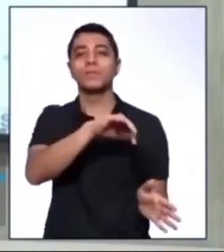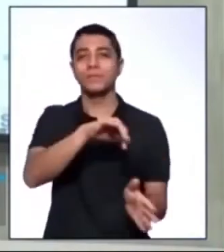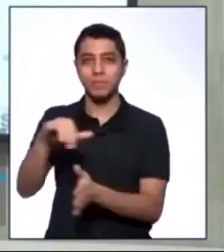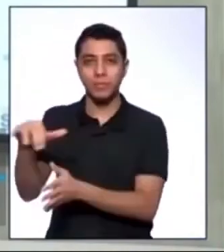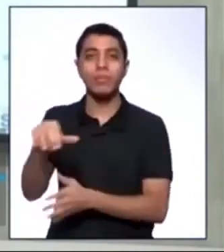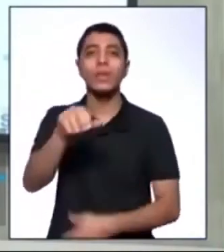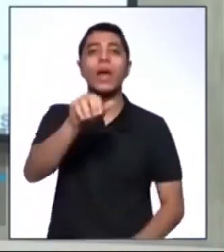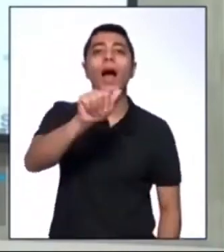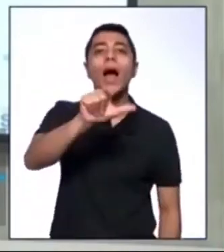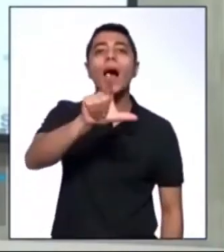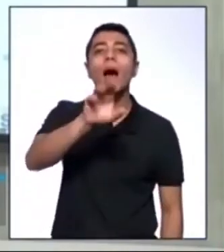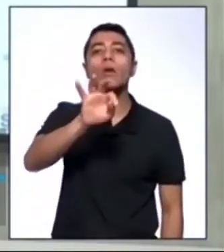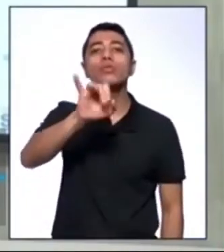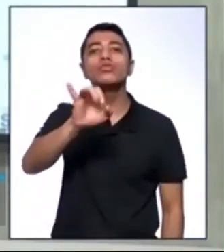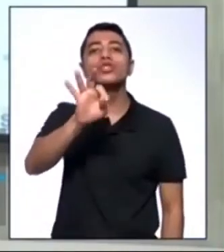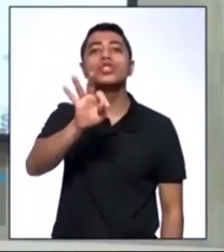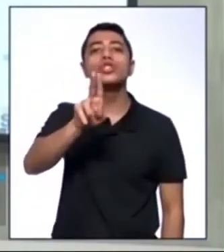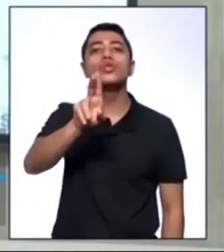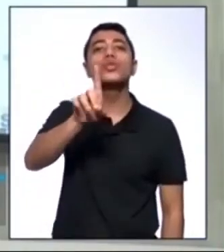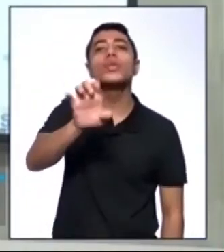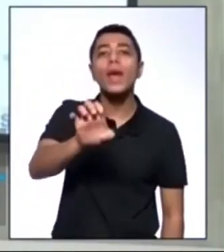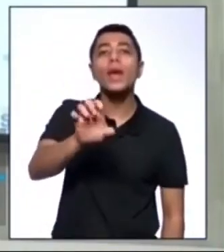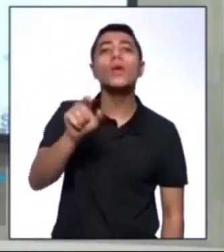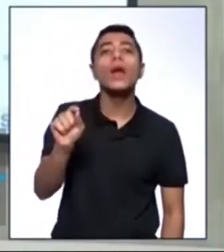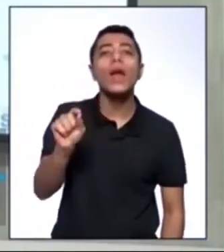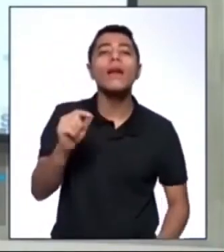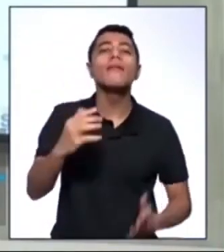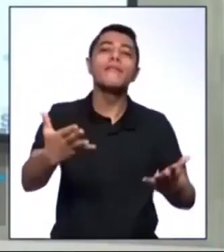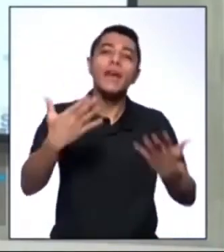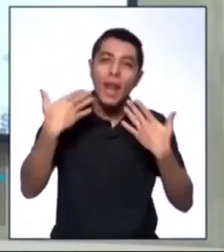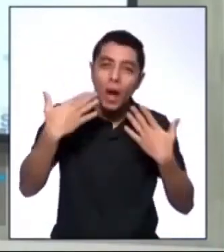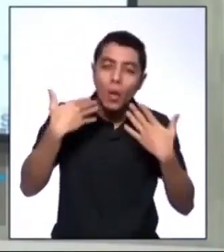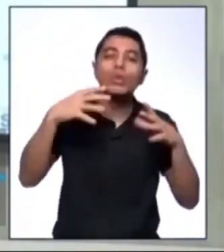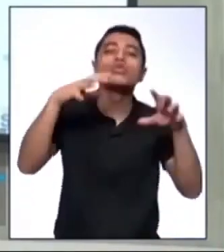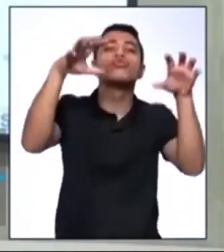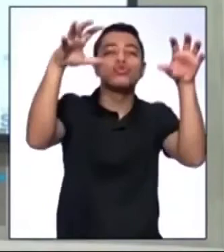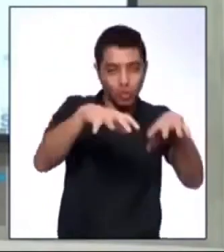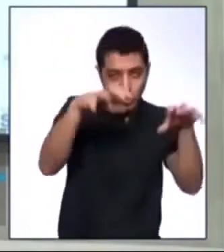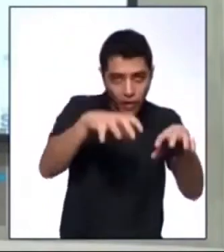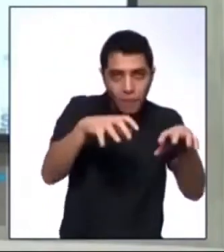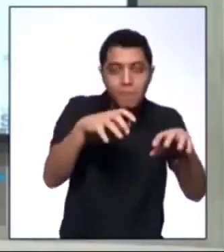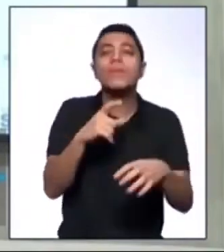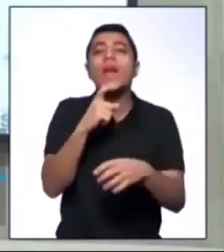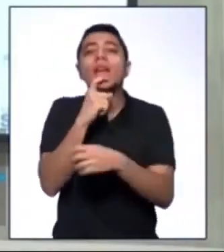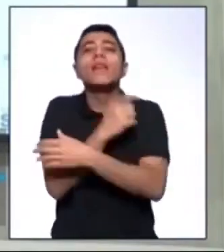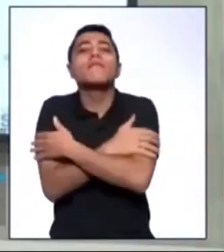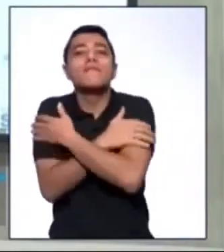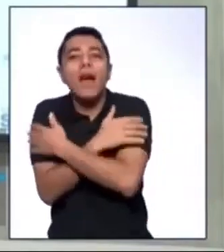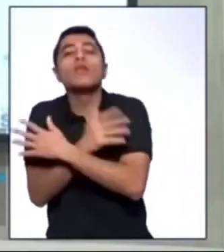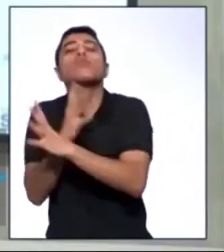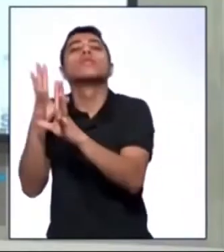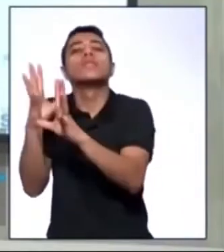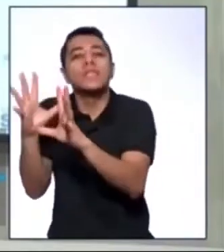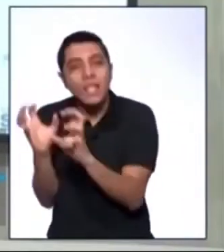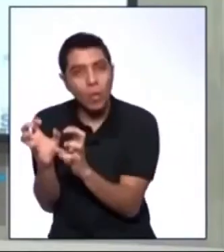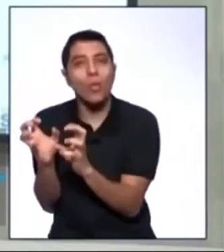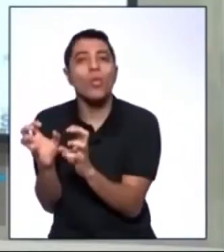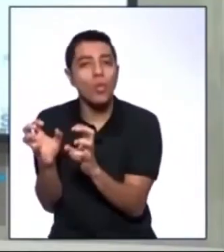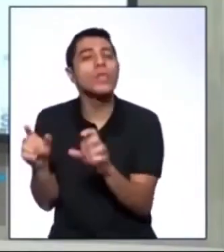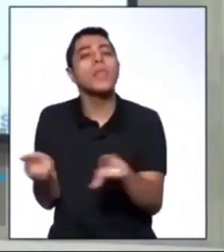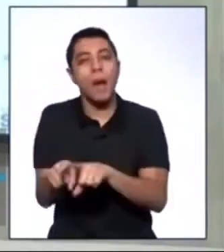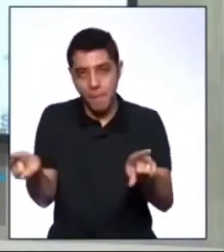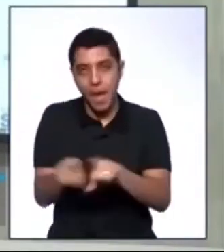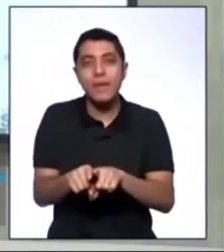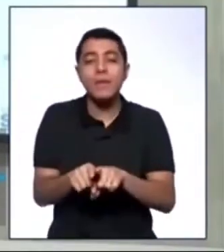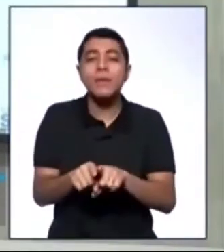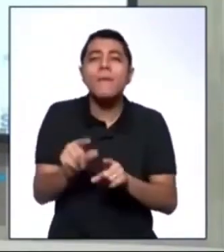relação à precipitação. Chuva durante os meses de verão e um período seco durante o inverno. Qual vai ser a diferença, galera? A diferença